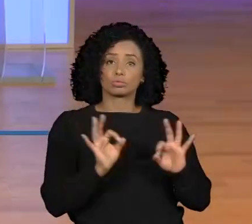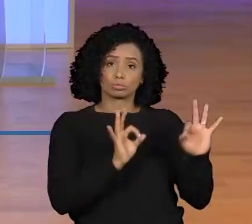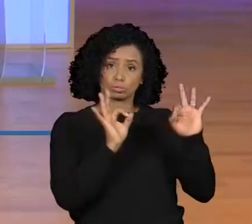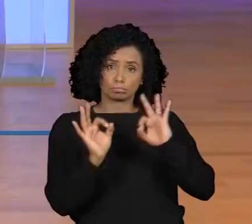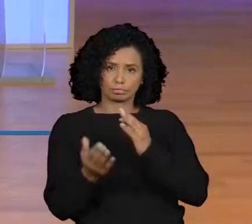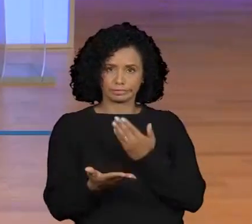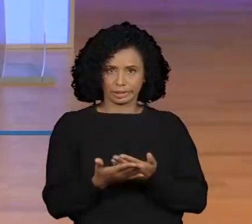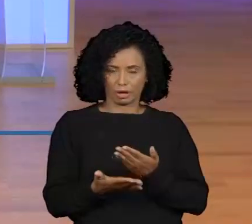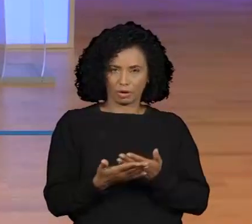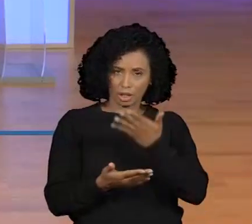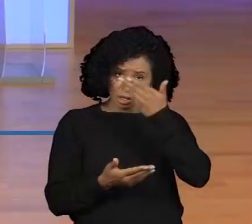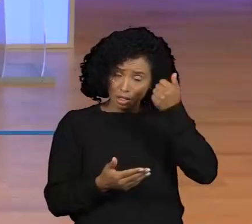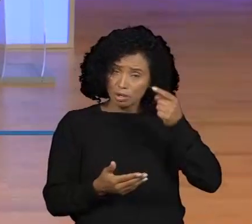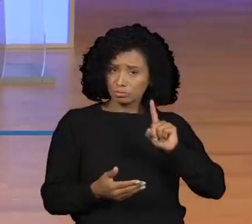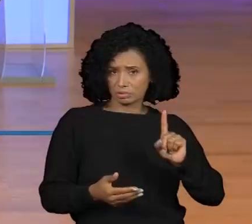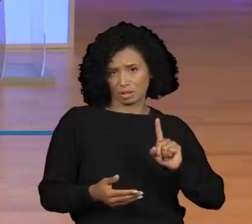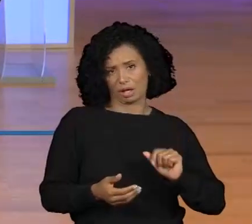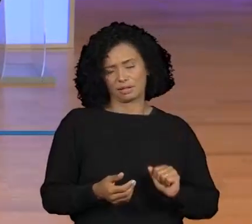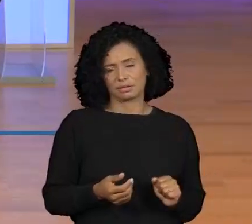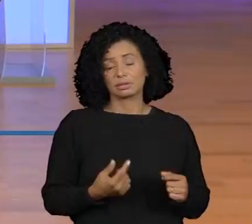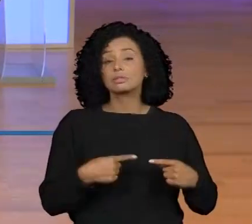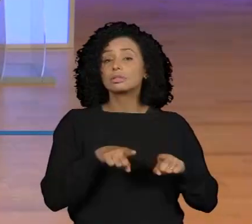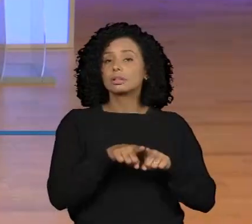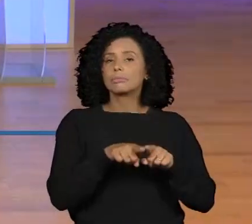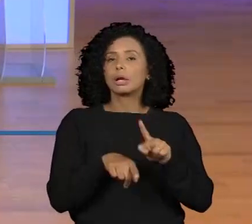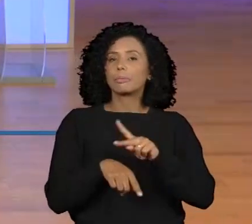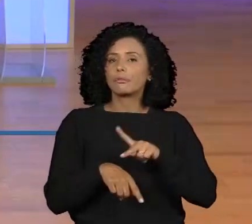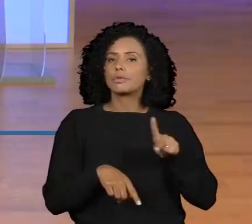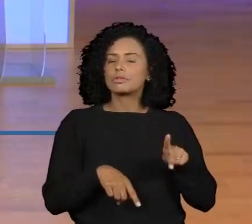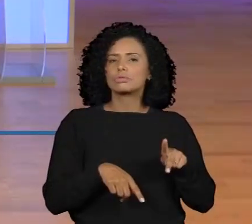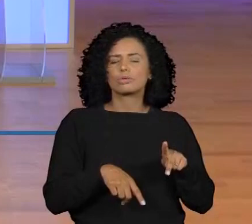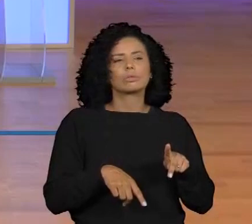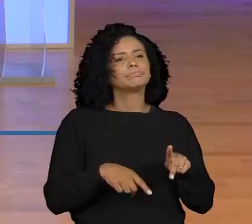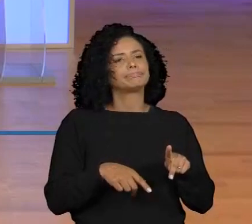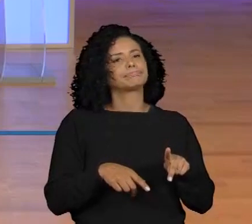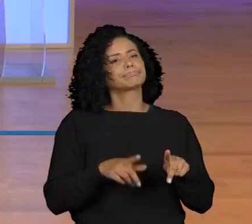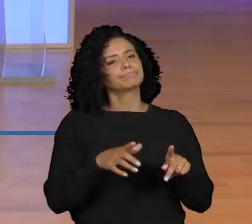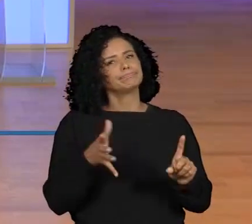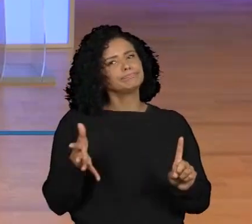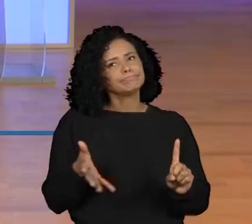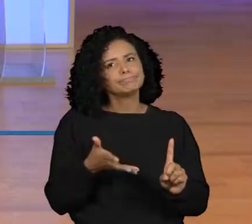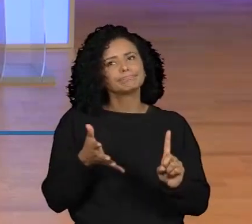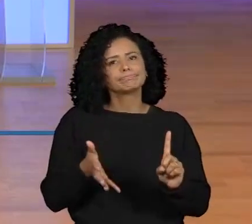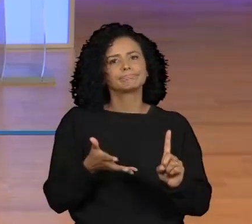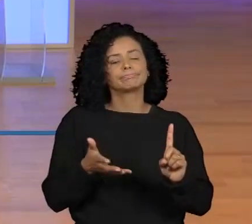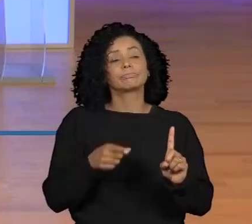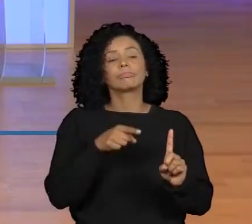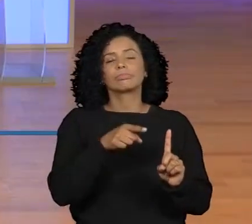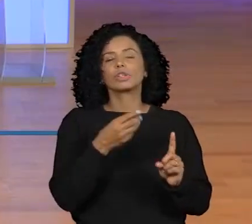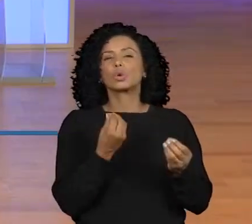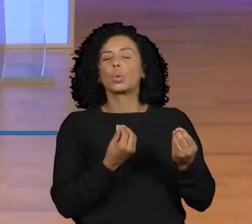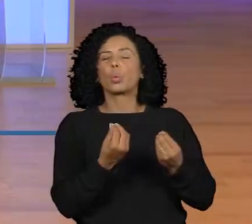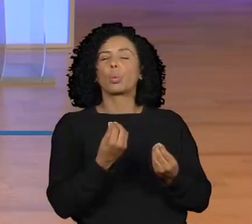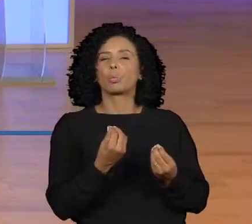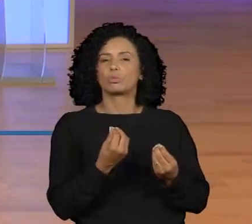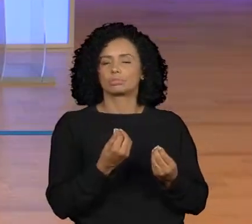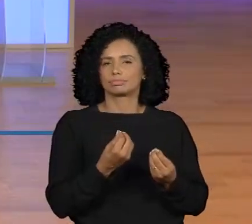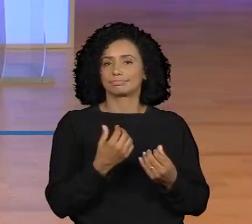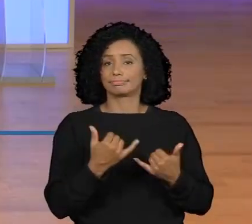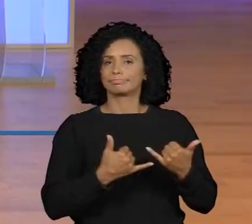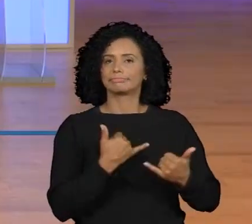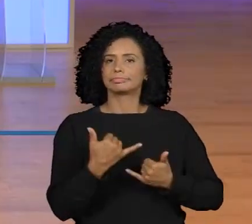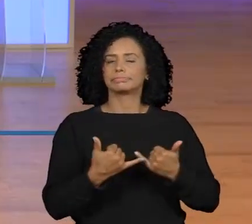trabalhar para você não esquecer professor para você usar lembrar o aluno da intensidade você pode fazer uma brincadeira de